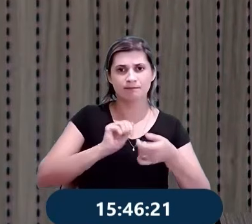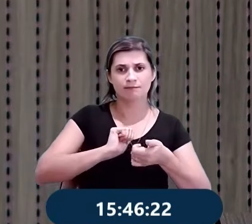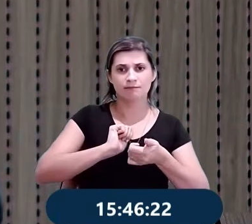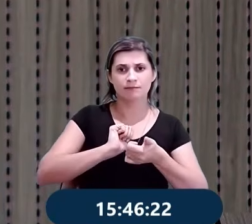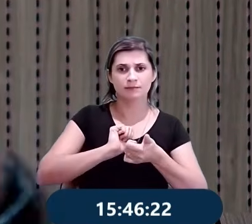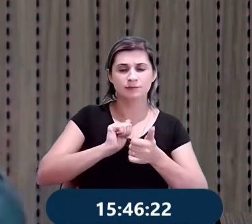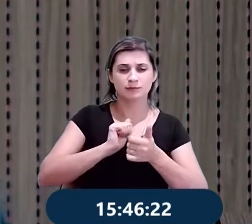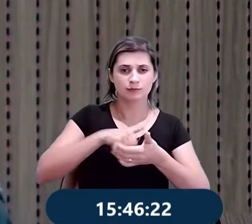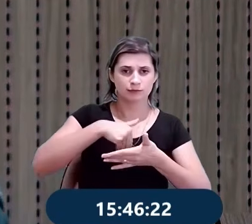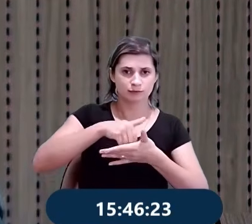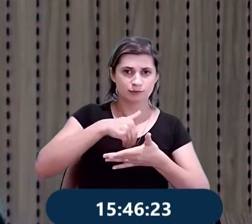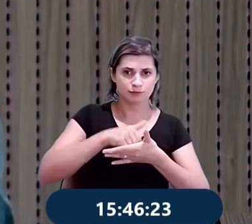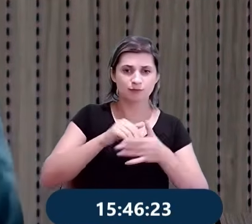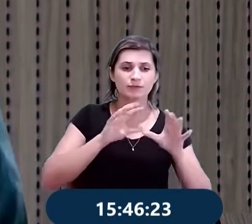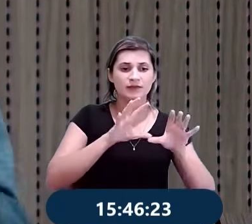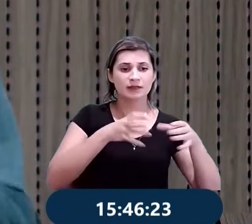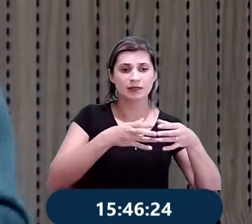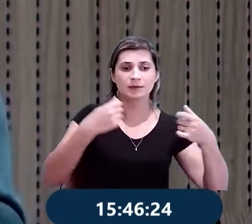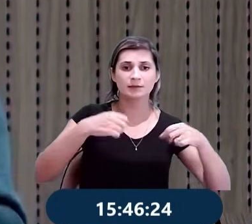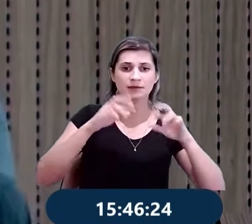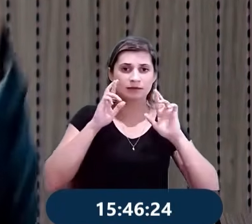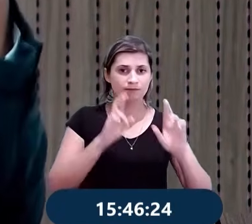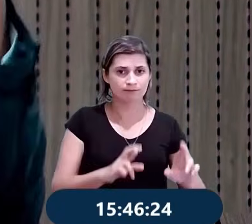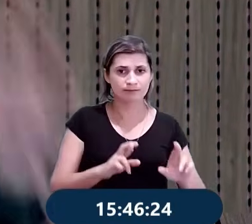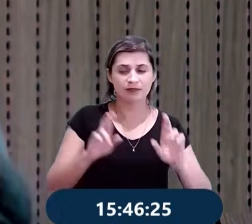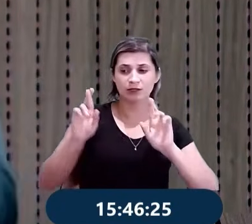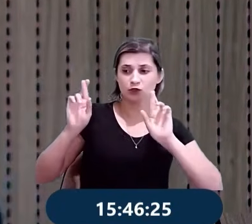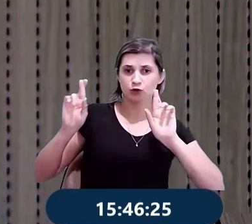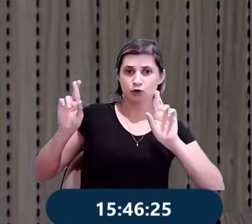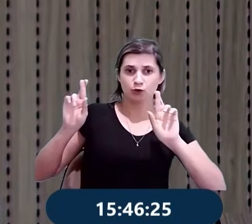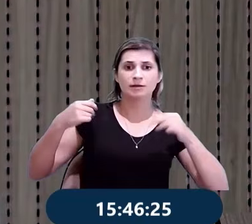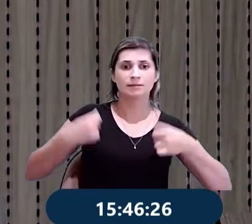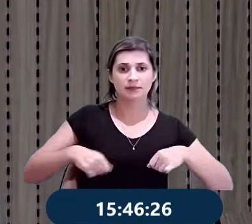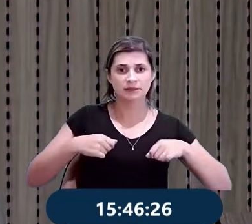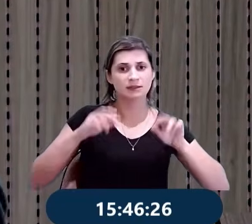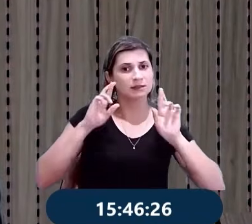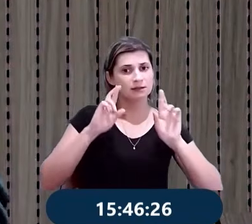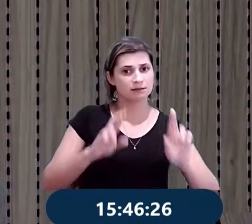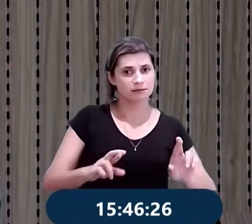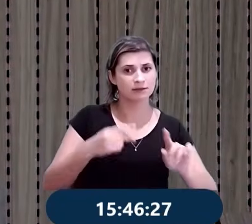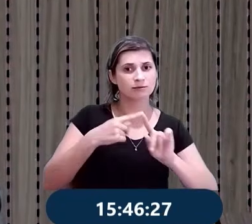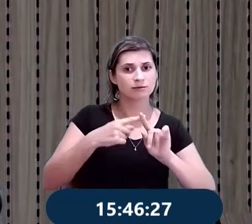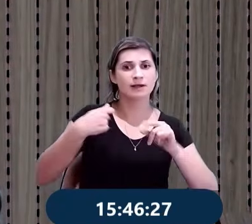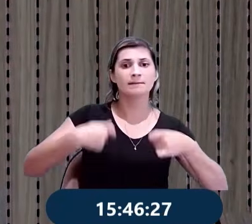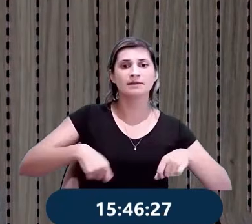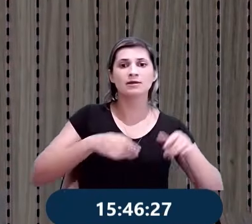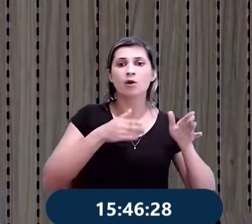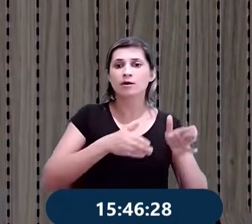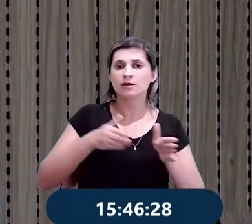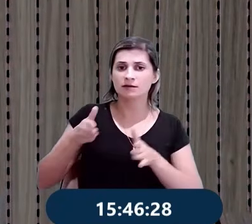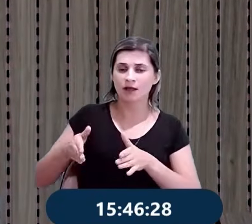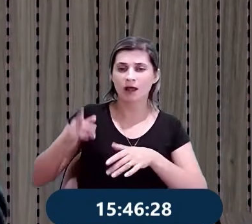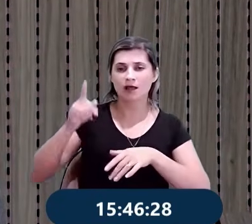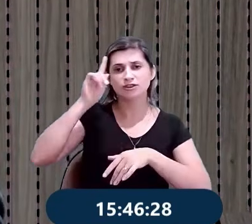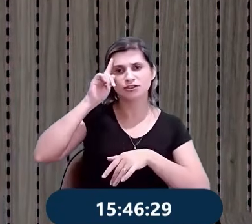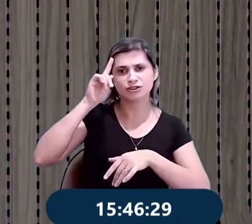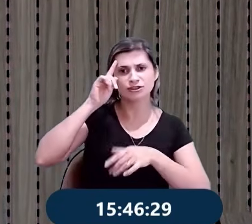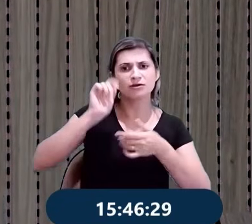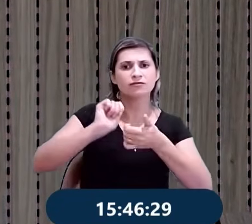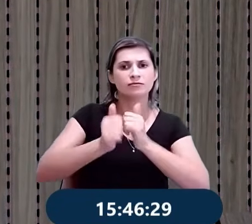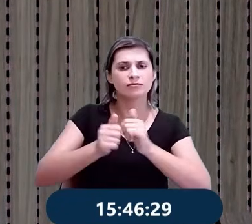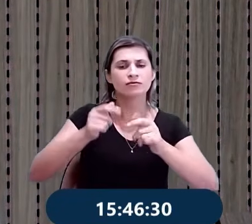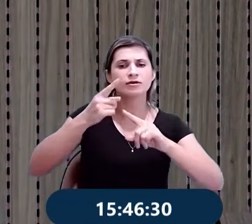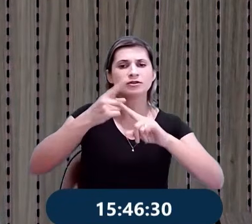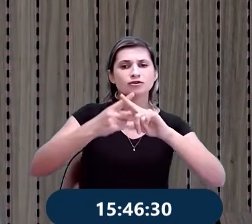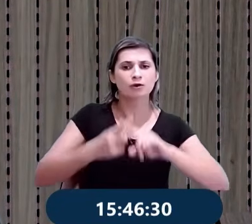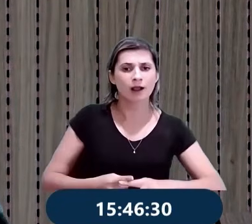merece respeito, porque eles têm que se organizar. Que dia que vai jogar, que hora que vai jogar, e da forma que está sendo tratada, as